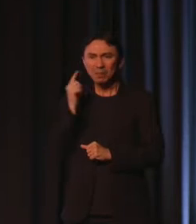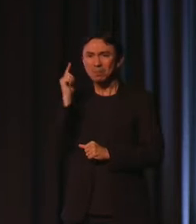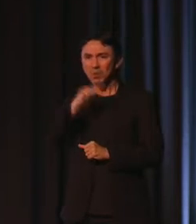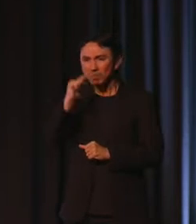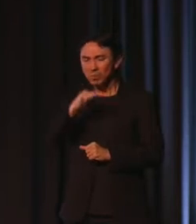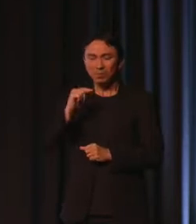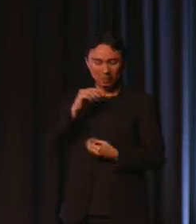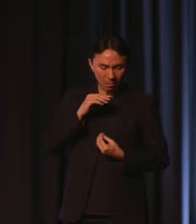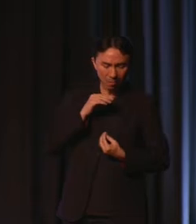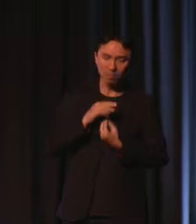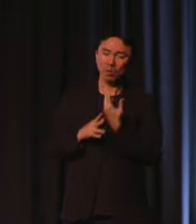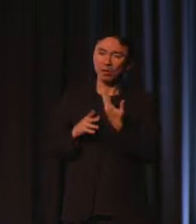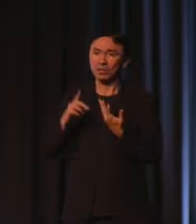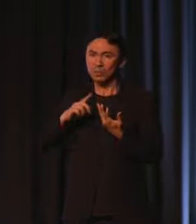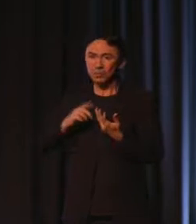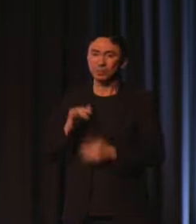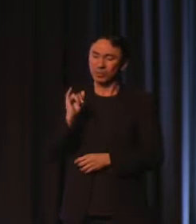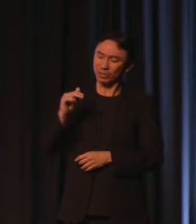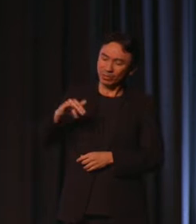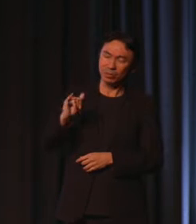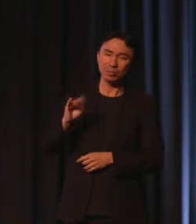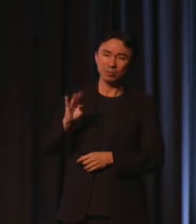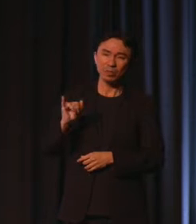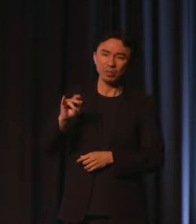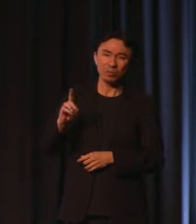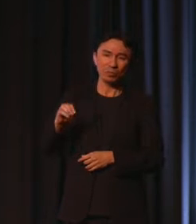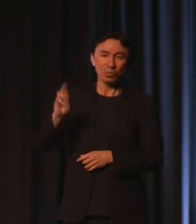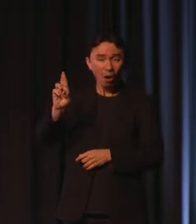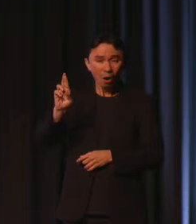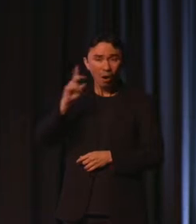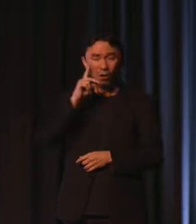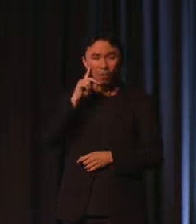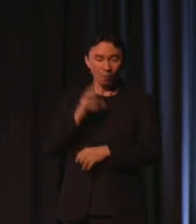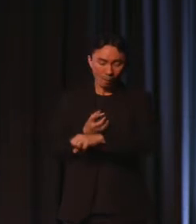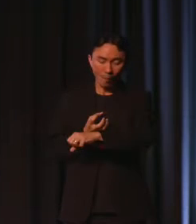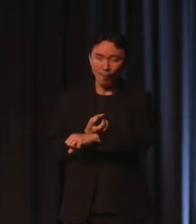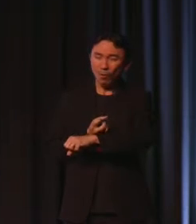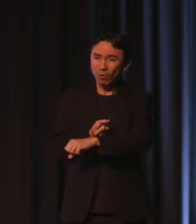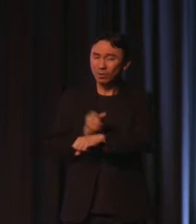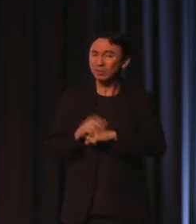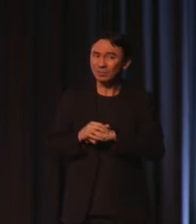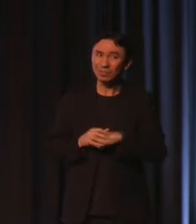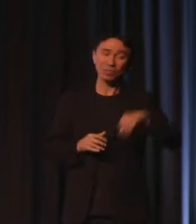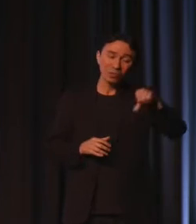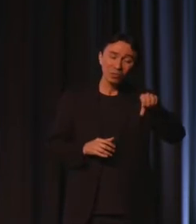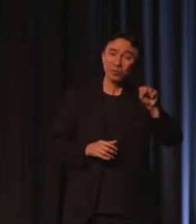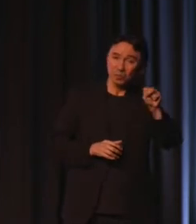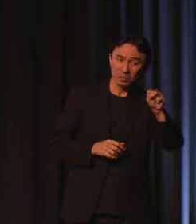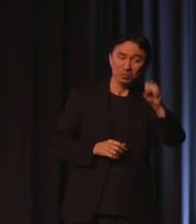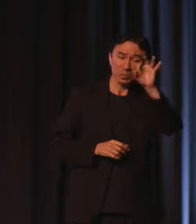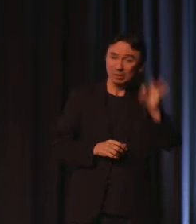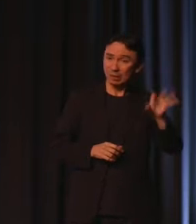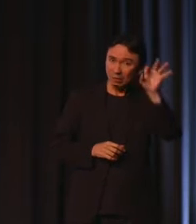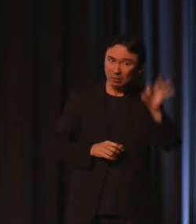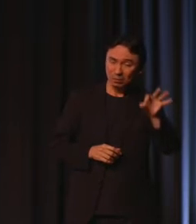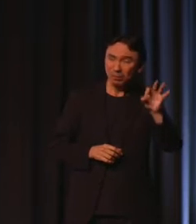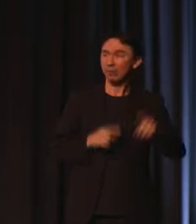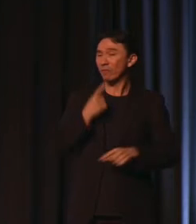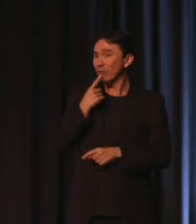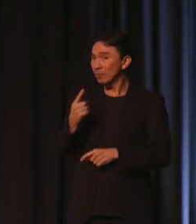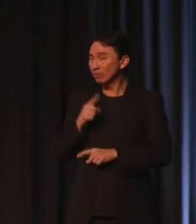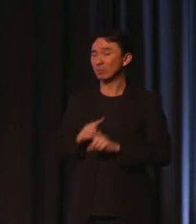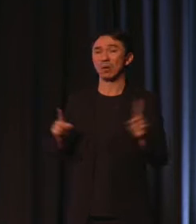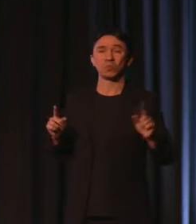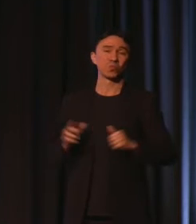de adulto e 88% do infantil dizem que não, e 4% do adulto e 12% dizem que